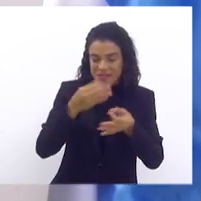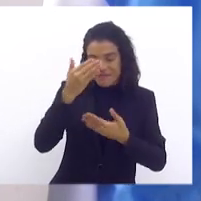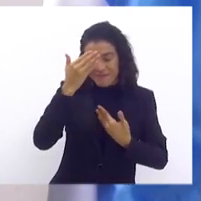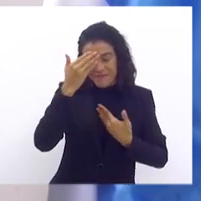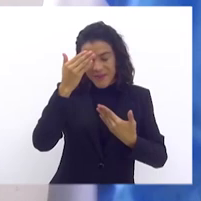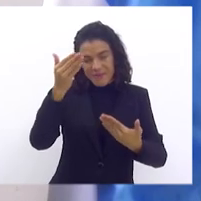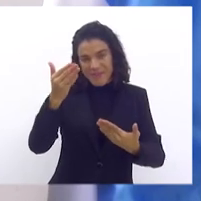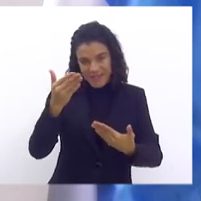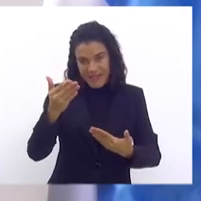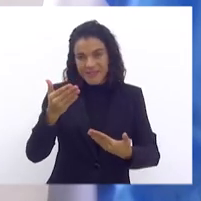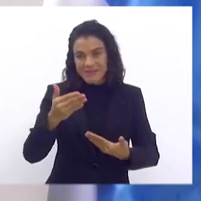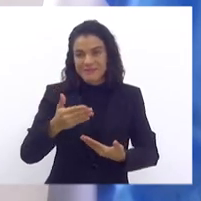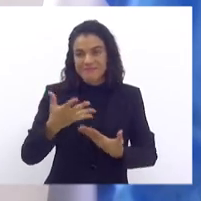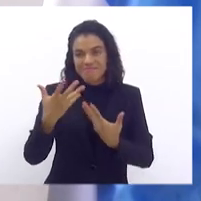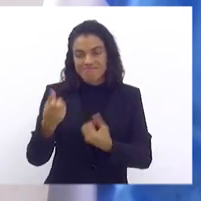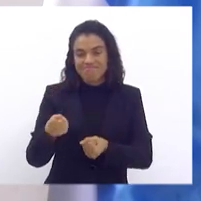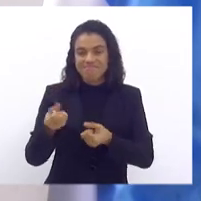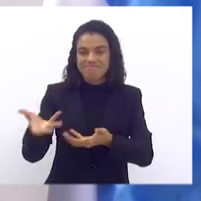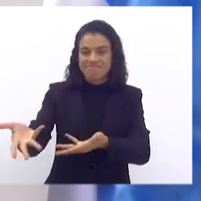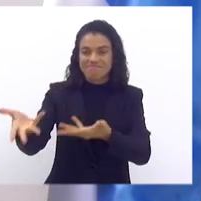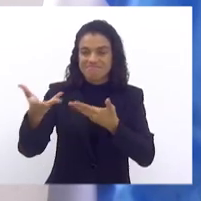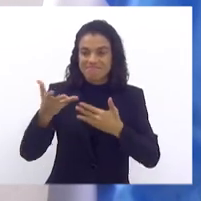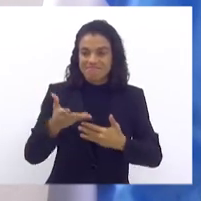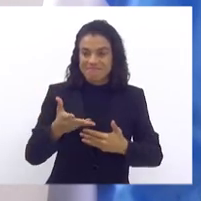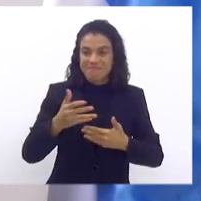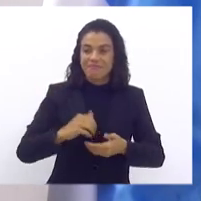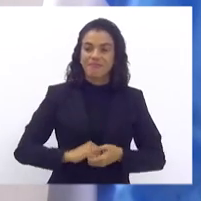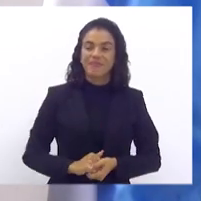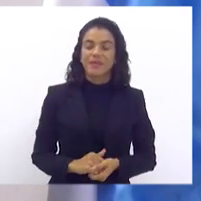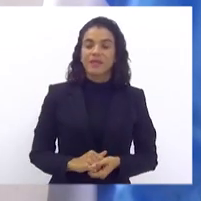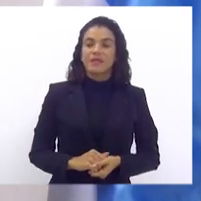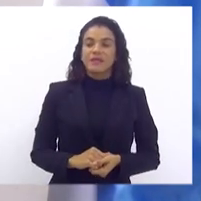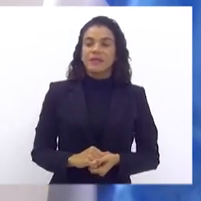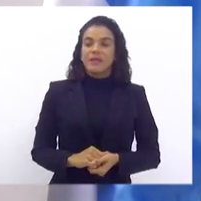obrigada por aceitar nosso convite. Doutora Adriana Mello, por favor.